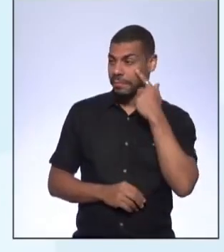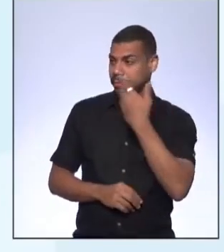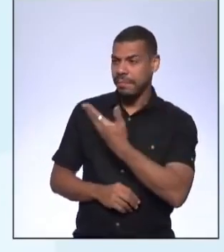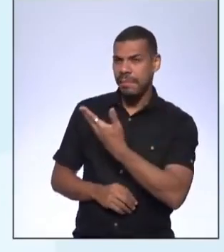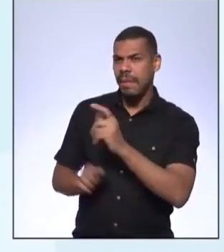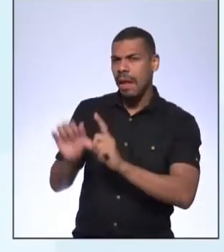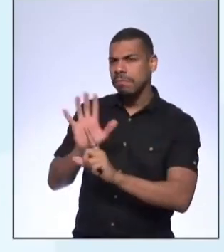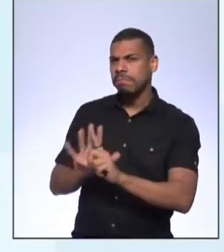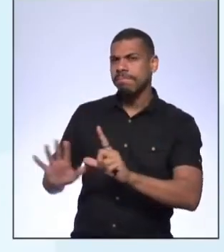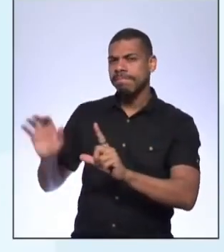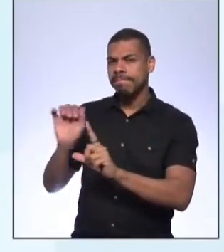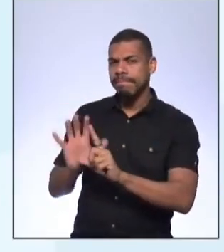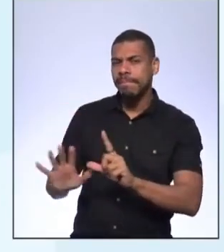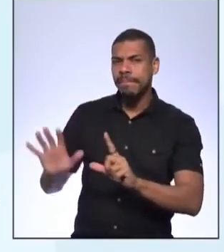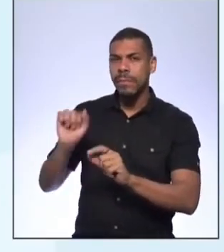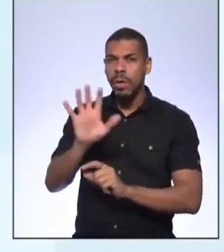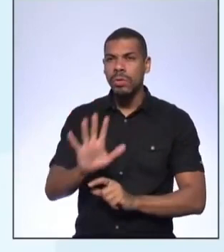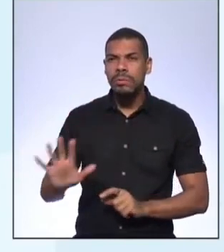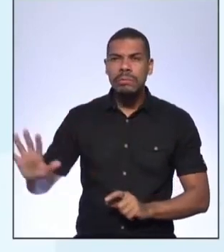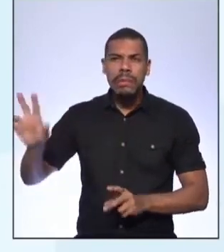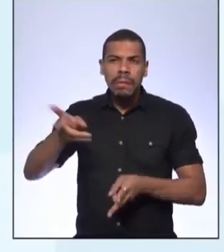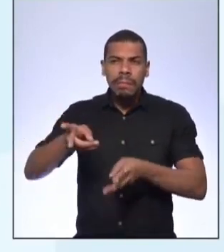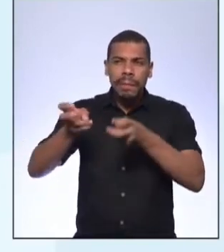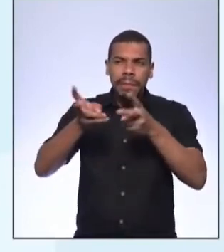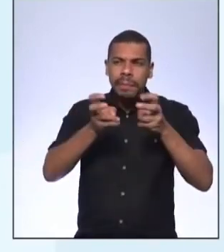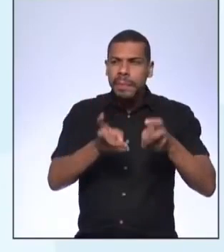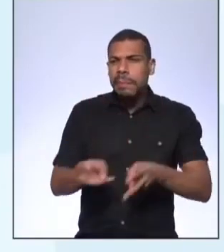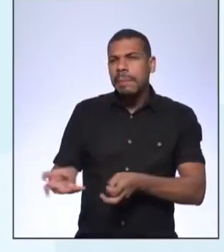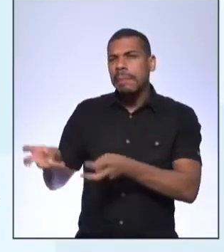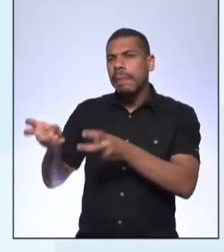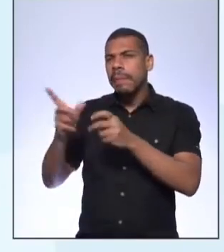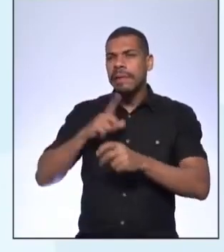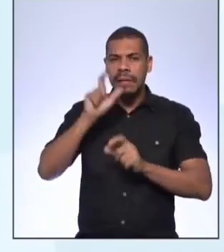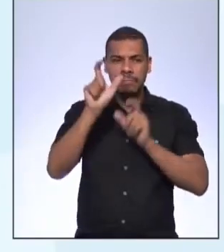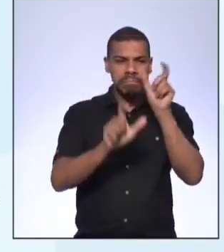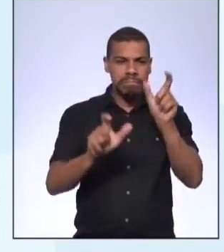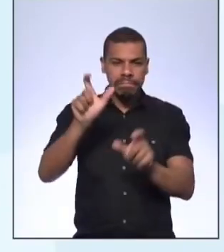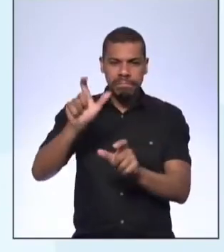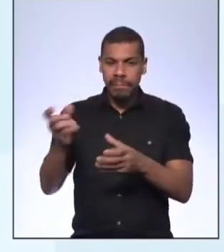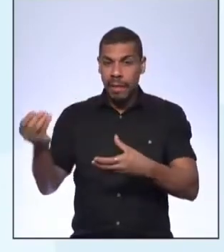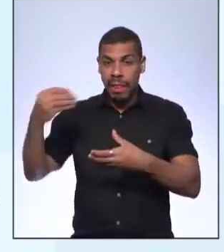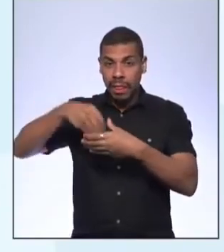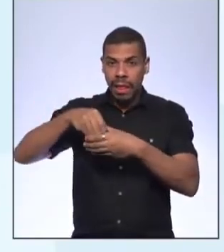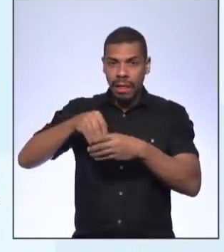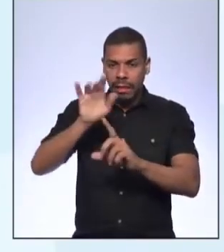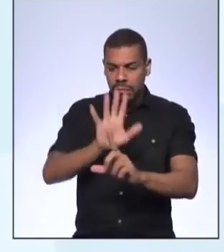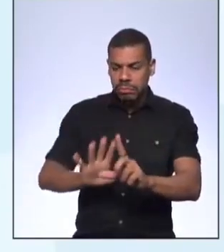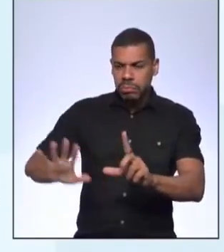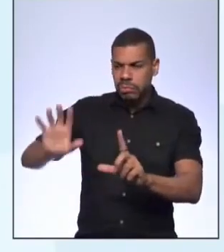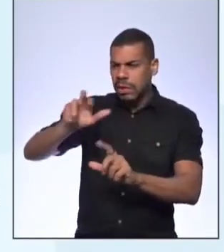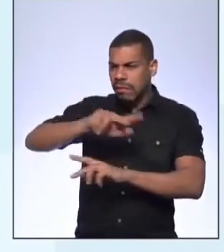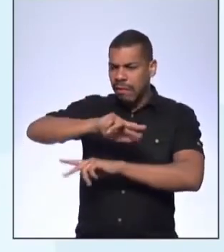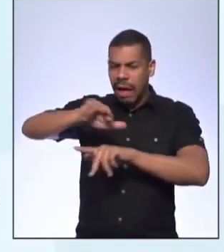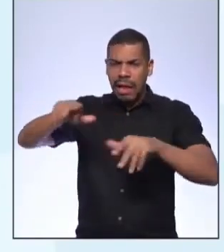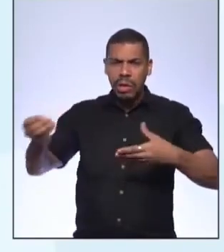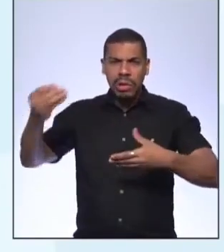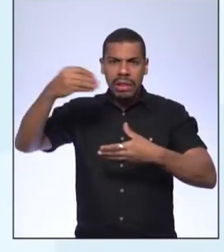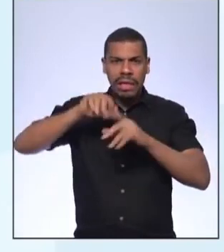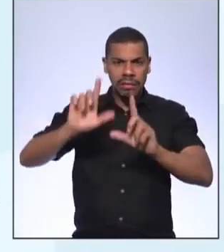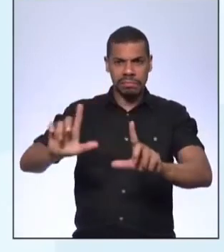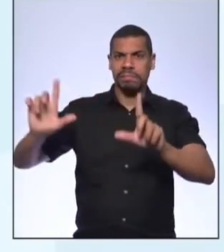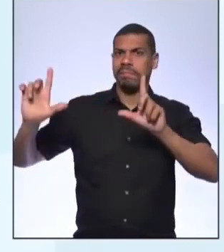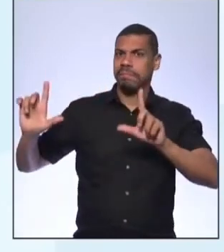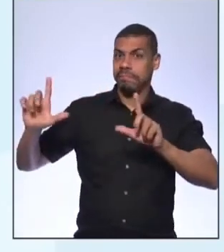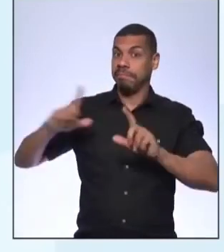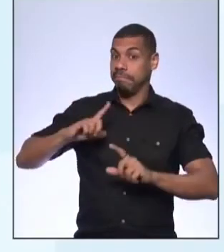Vocês vão analisar a obra como um todo, vocês vão ver que existem várias cenas dentro da cena, ou seja, várias coisas acontecendo